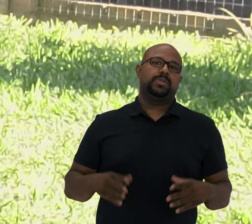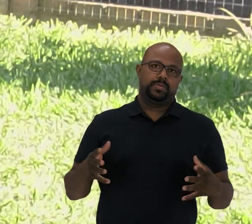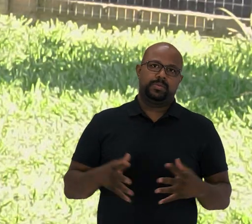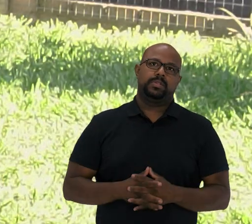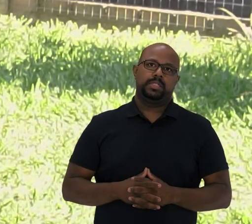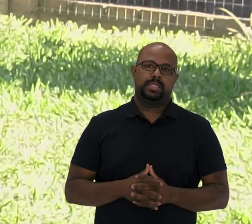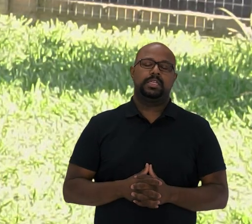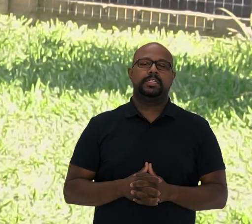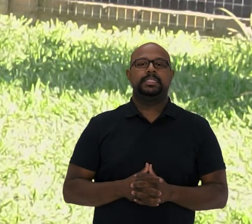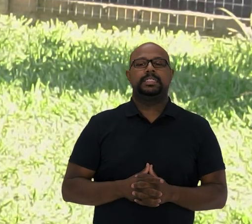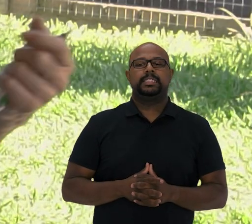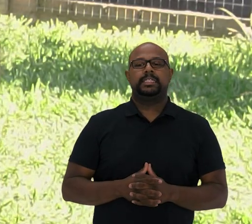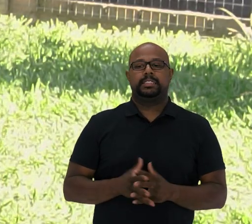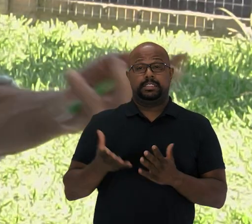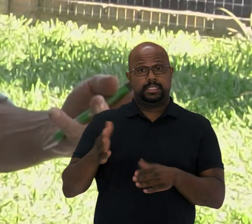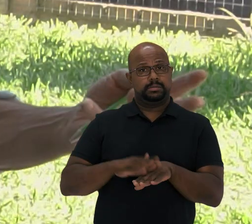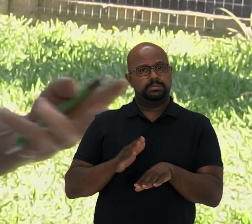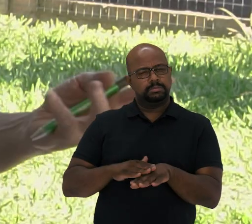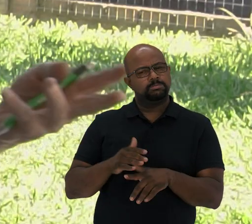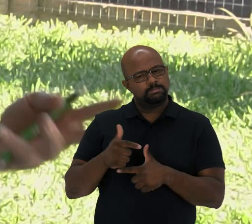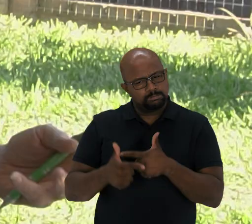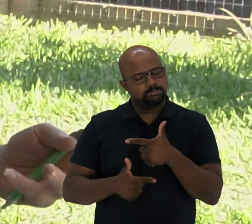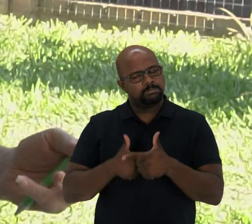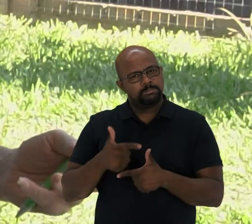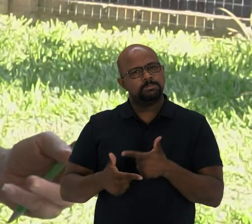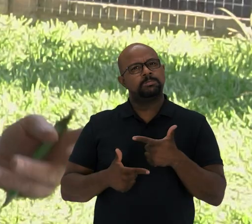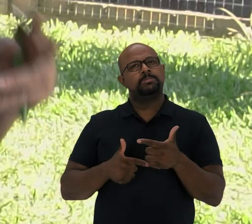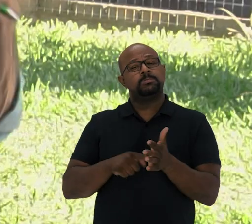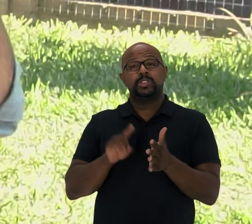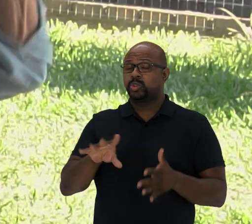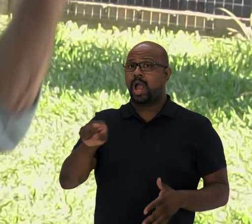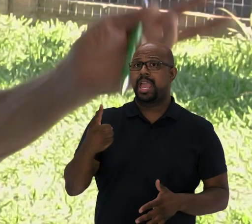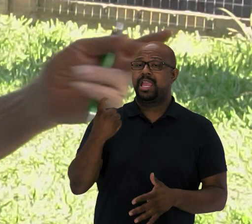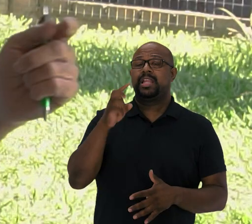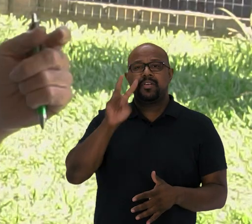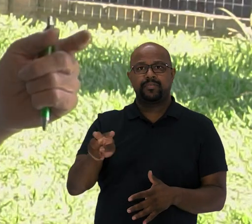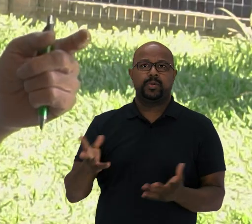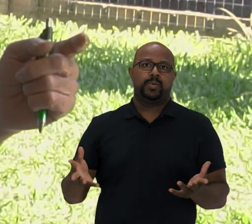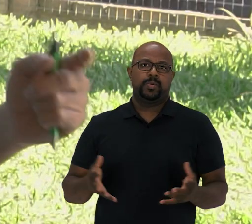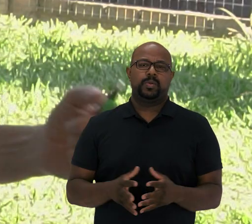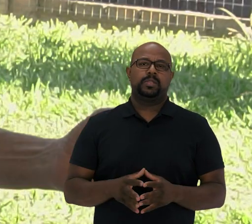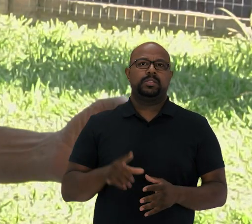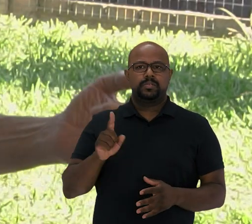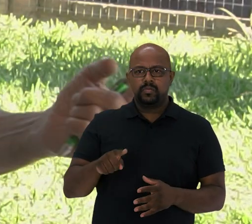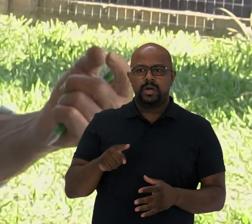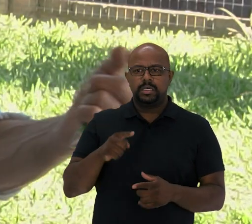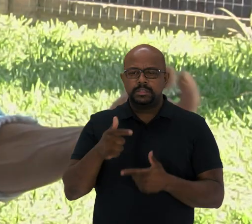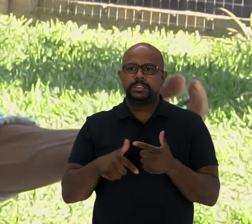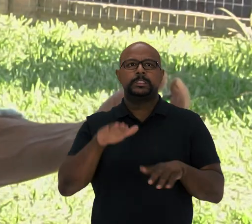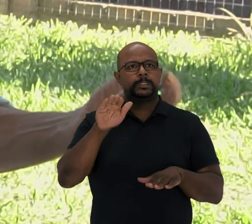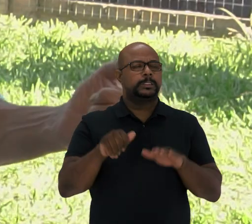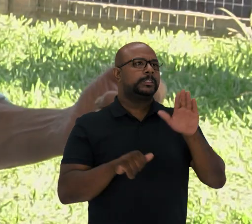né? Ele desenvolveu um trabalho que só ele que viu. Claro, depois vai